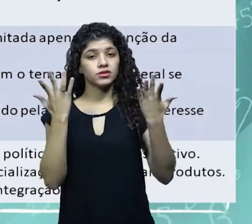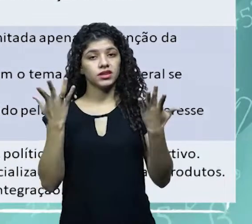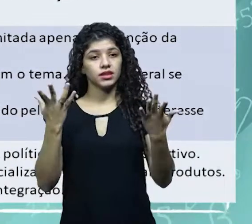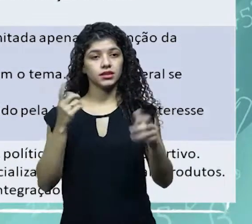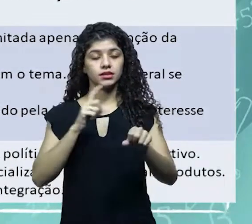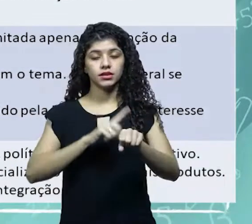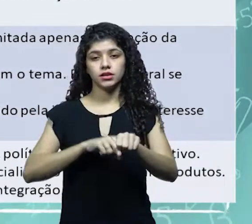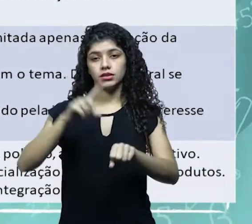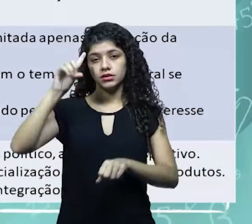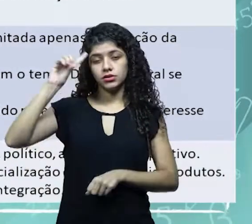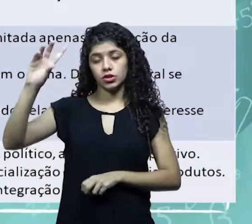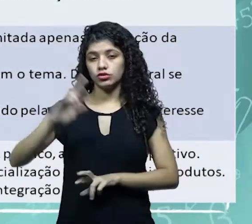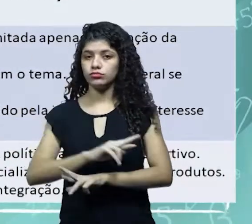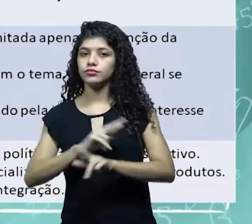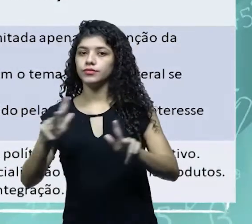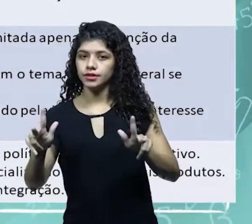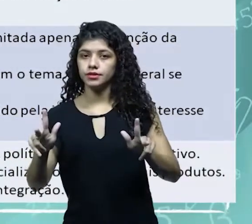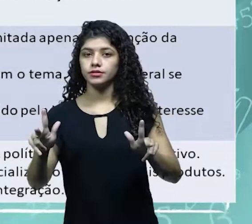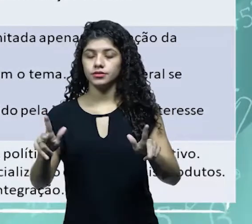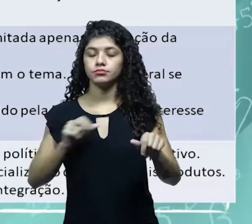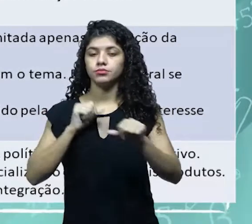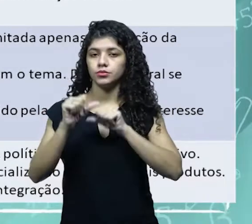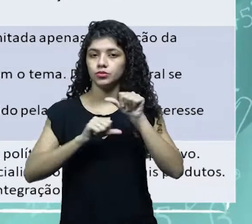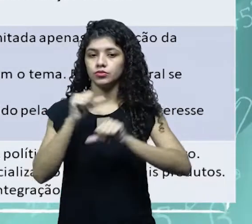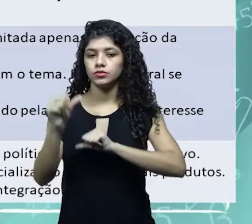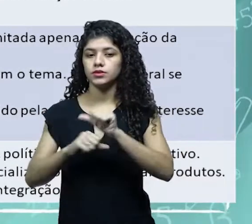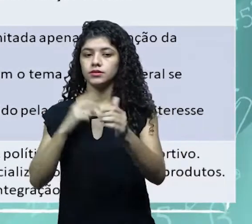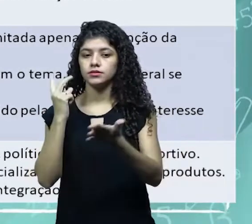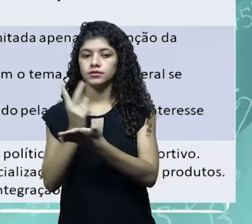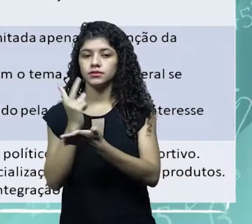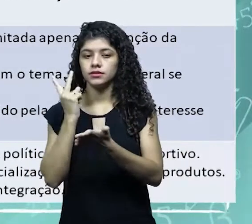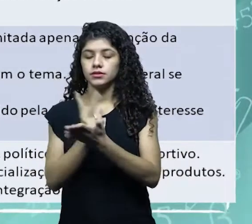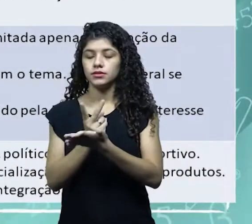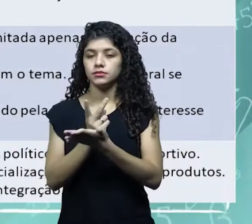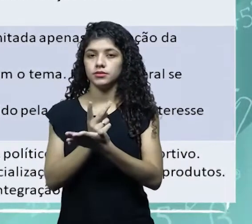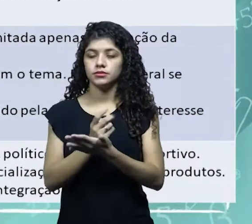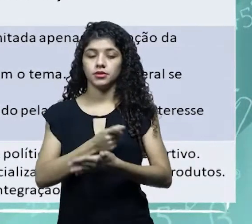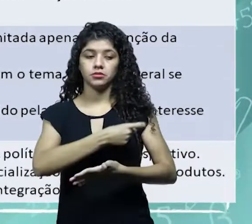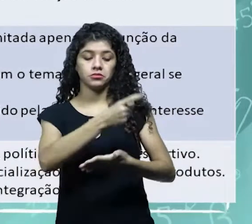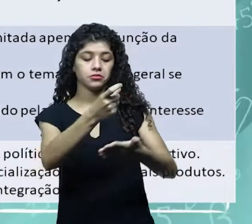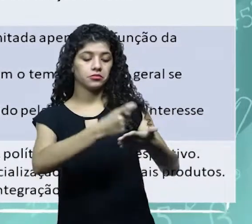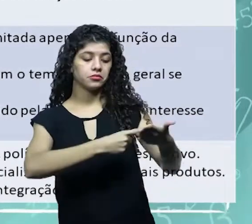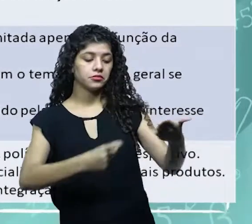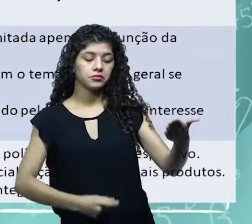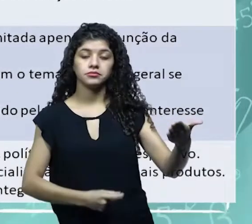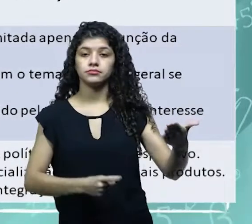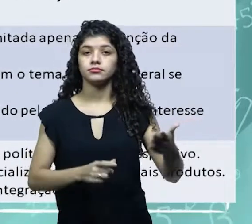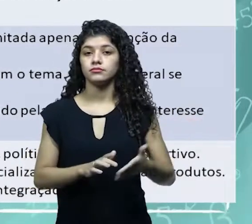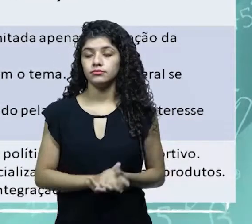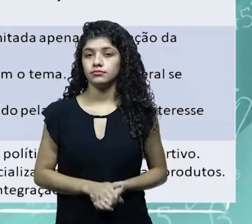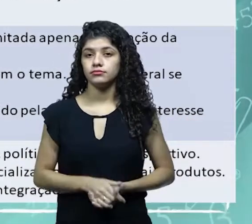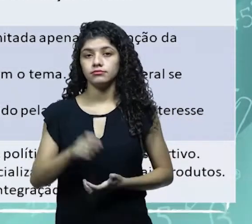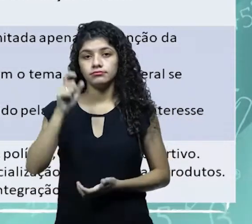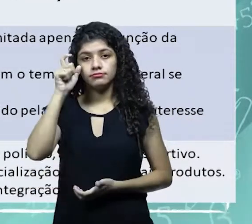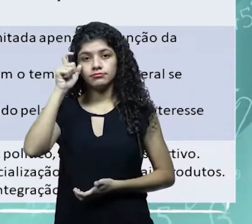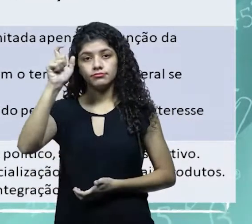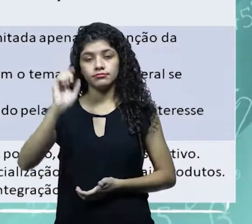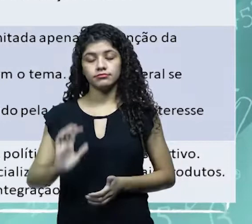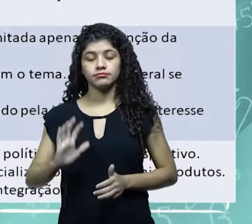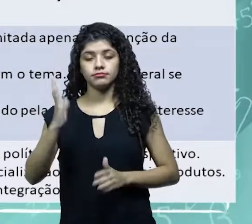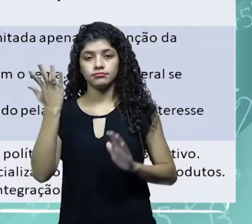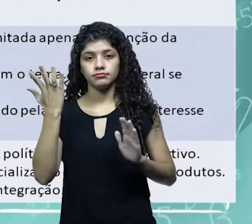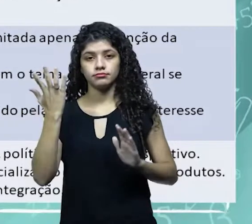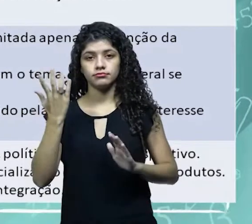que é o evento que sempre se realiza em datas variadas variando a data né